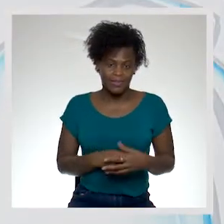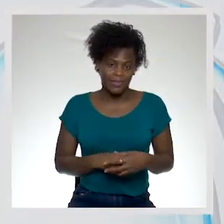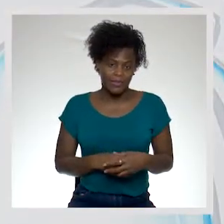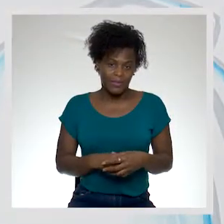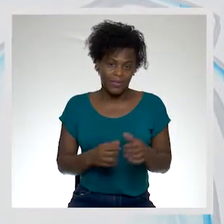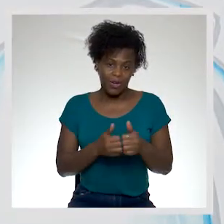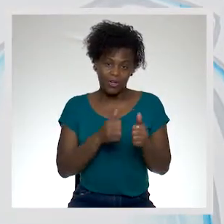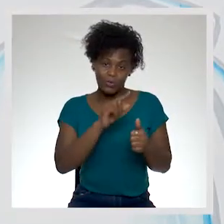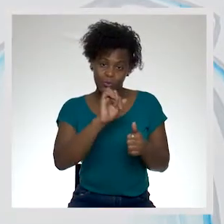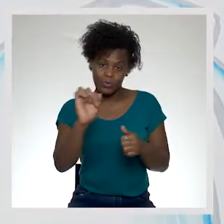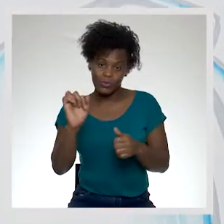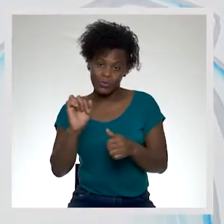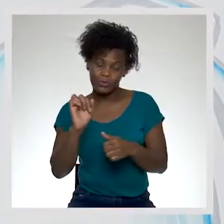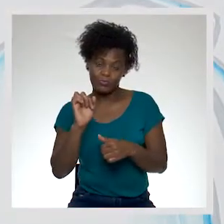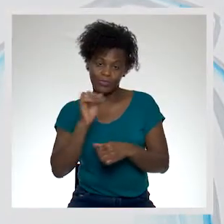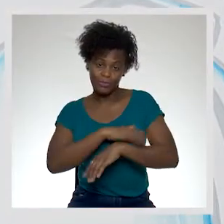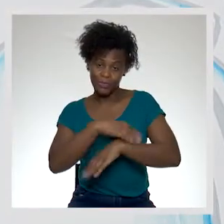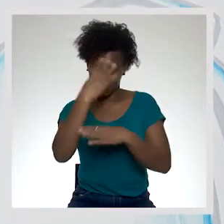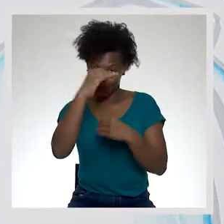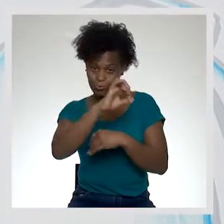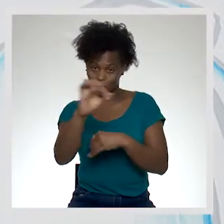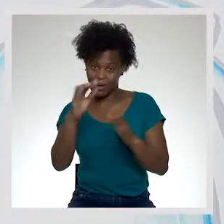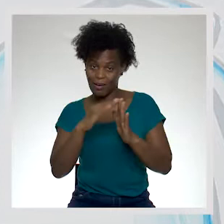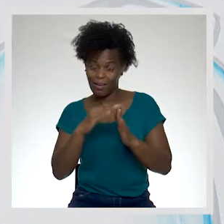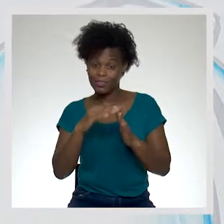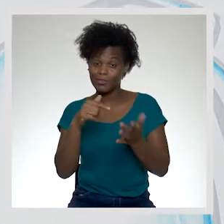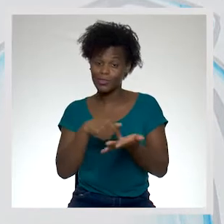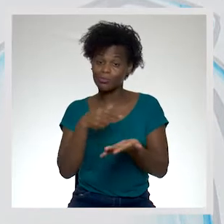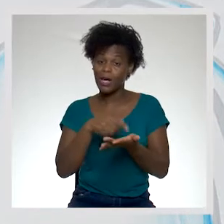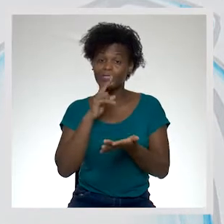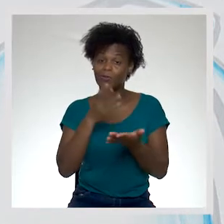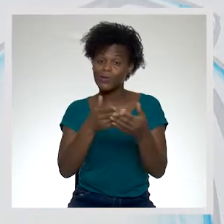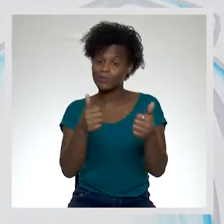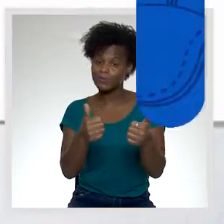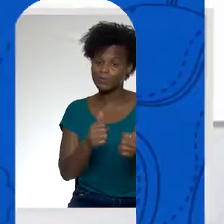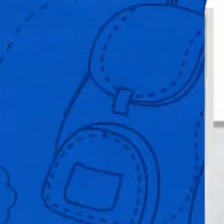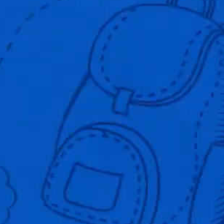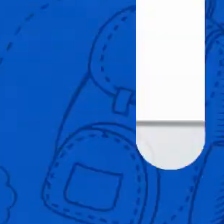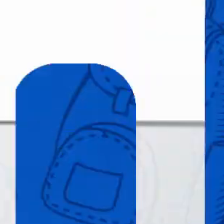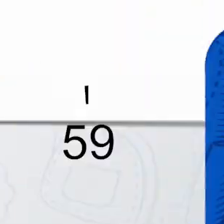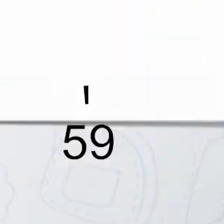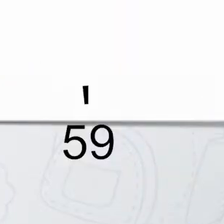Com a ajuda dos teus pais em casa, fico à espera de uma resposta correta.